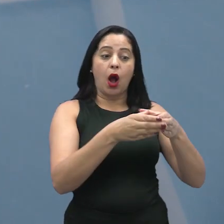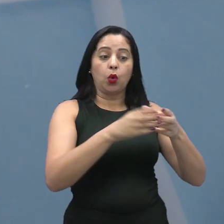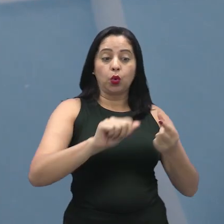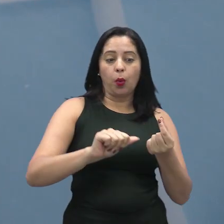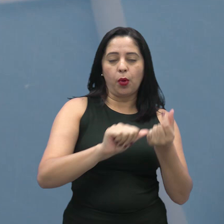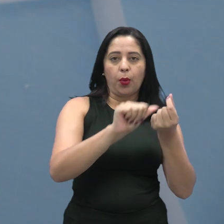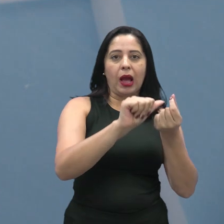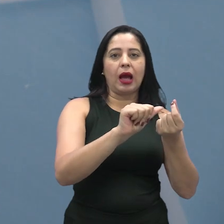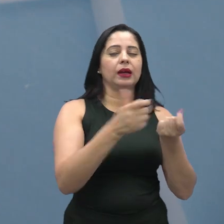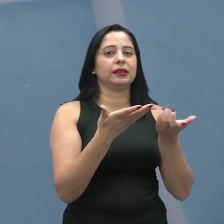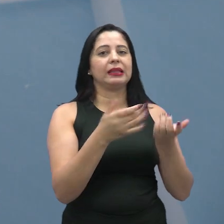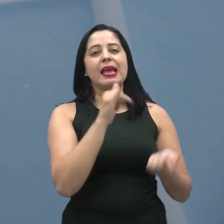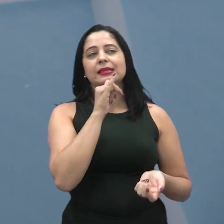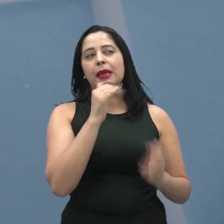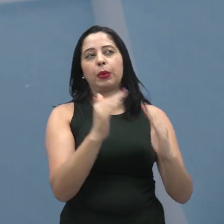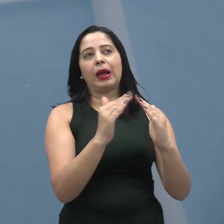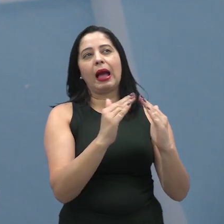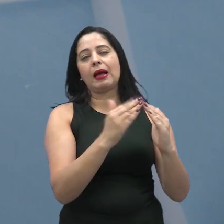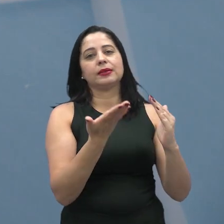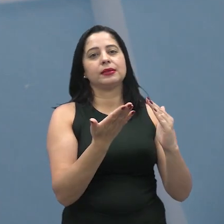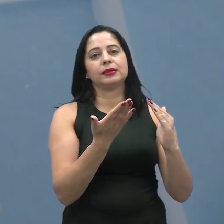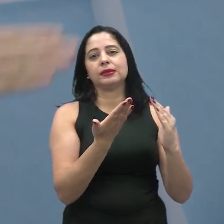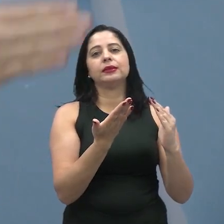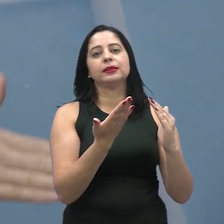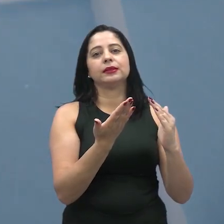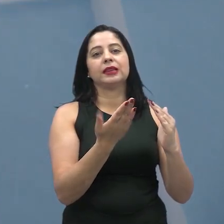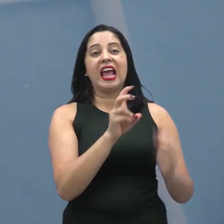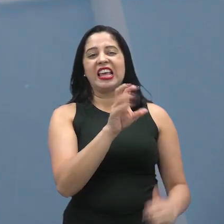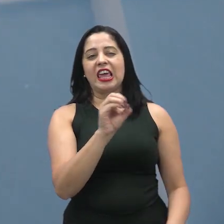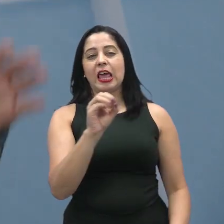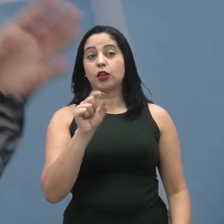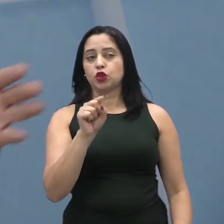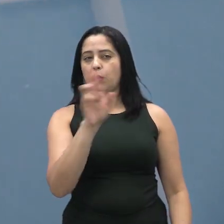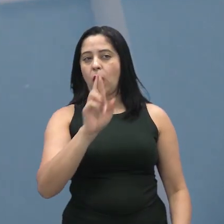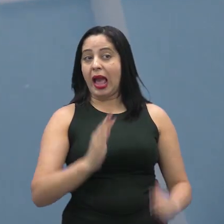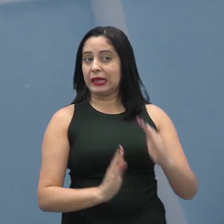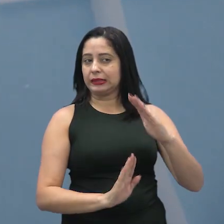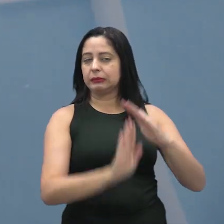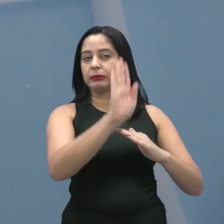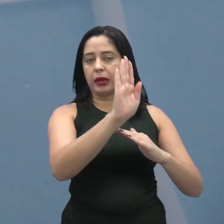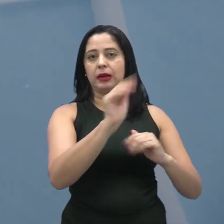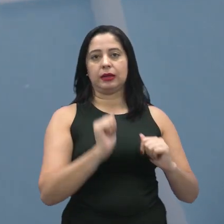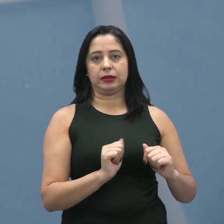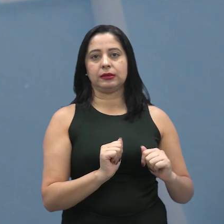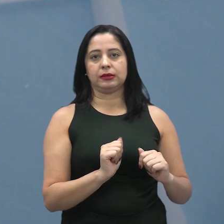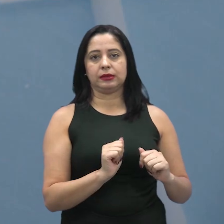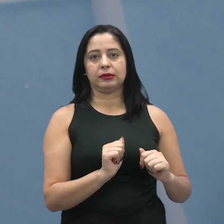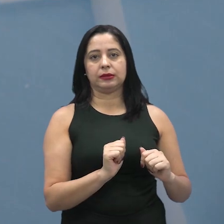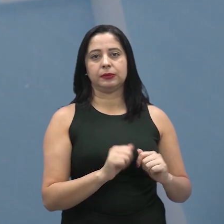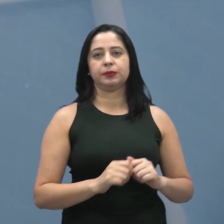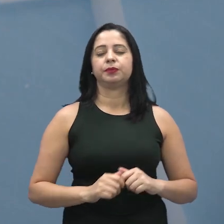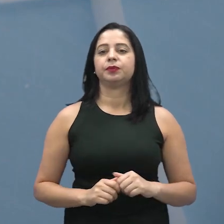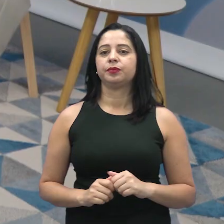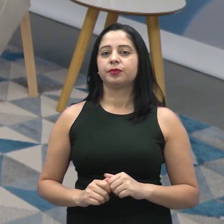imóveis ali que podem chegar ou até passar um pouco dos R$500 mil, né, para atingir essa parcela da